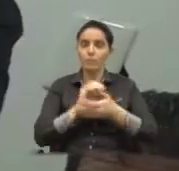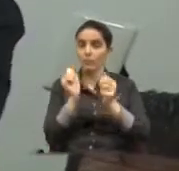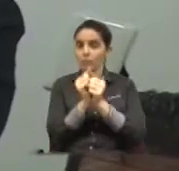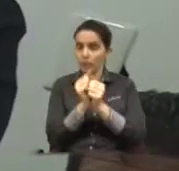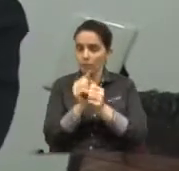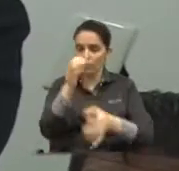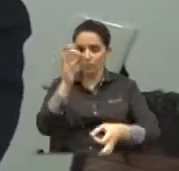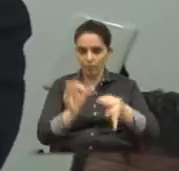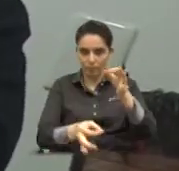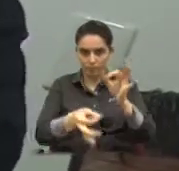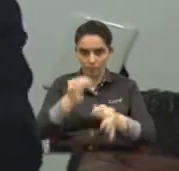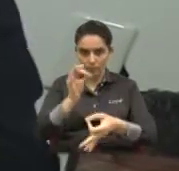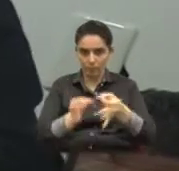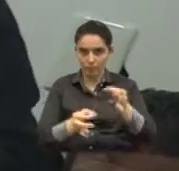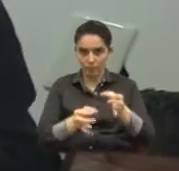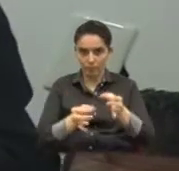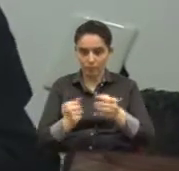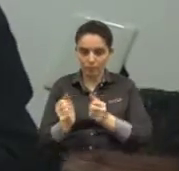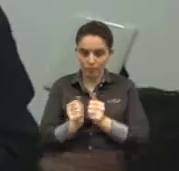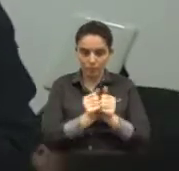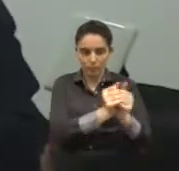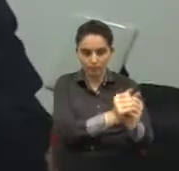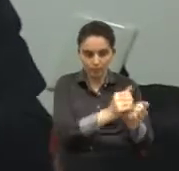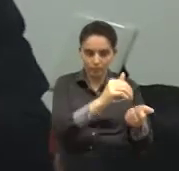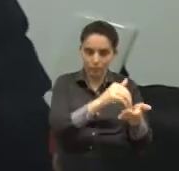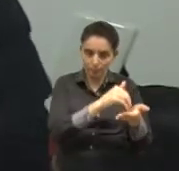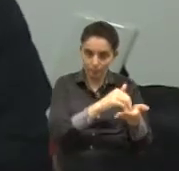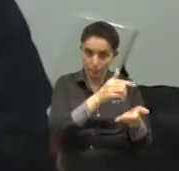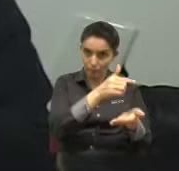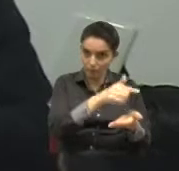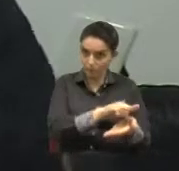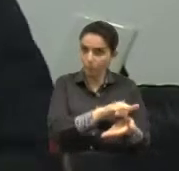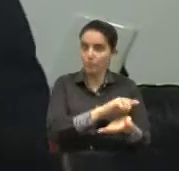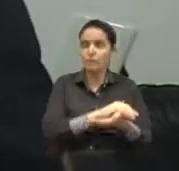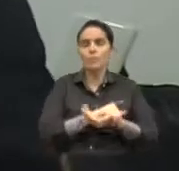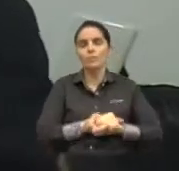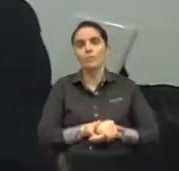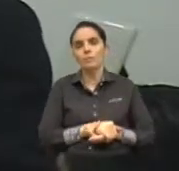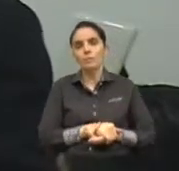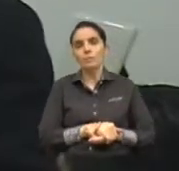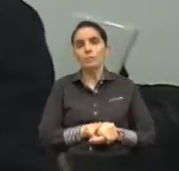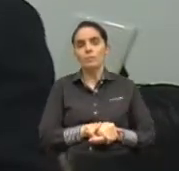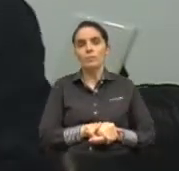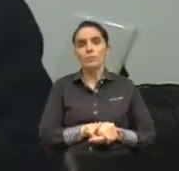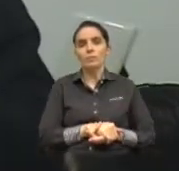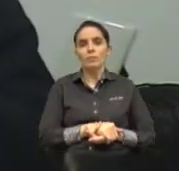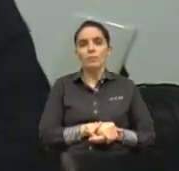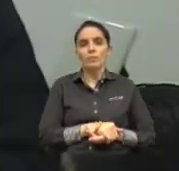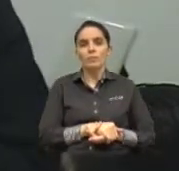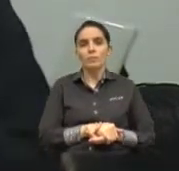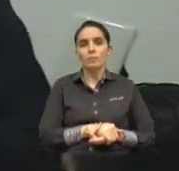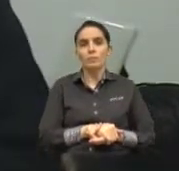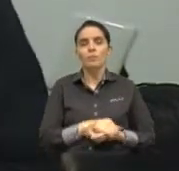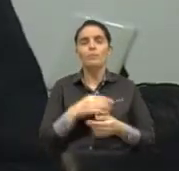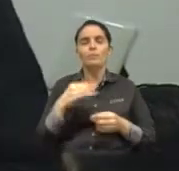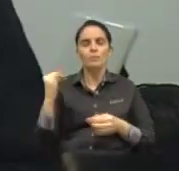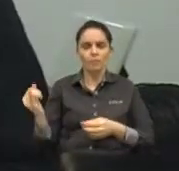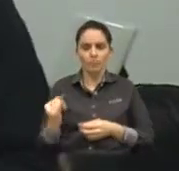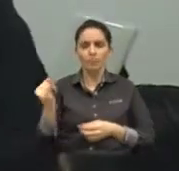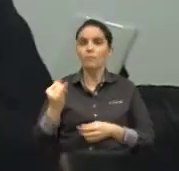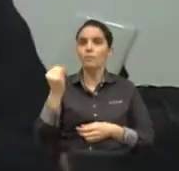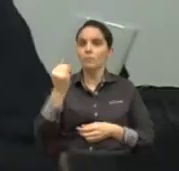irá até, juntamente com o secretário, para poder fazer essa definição, que é de suma